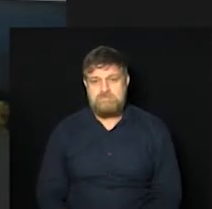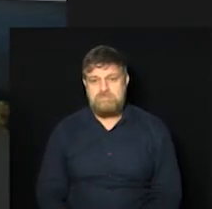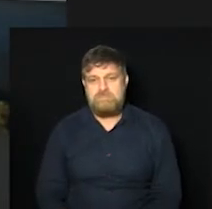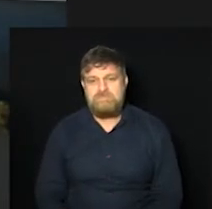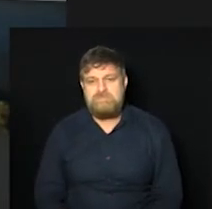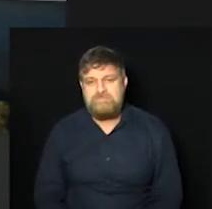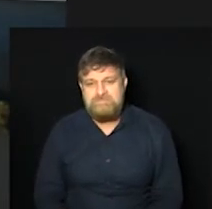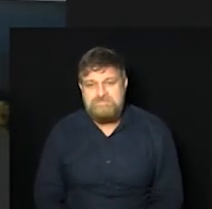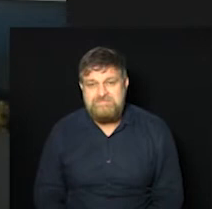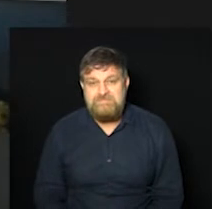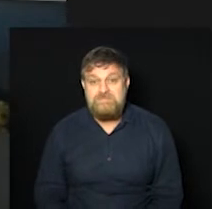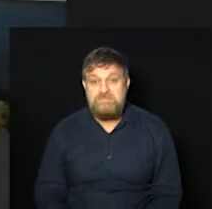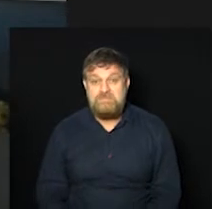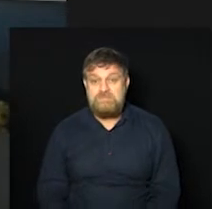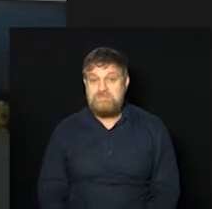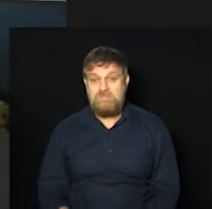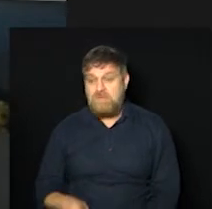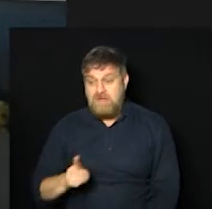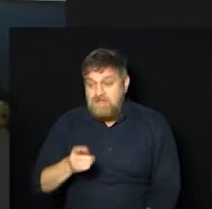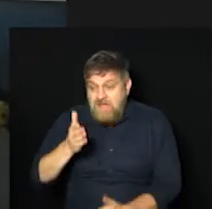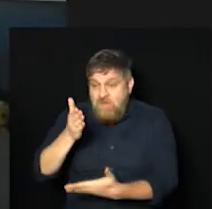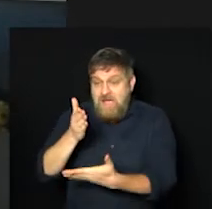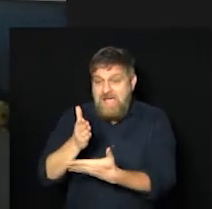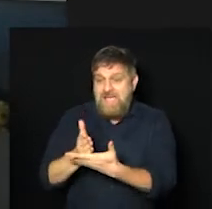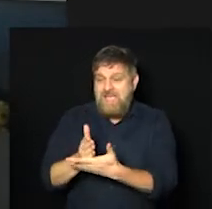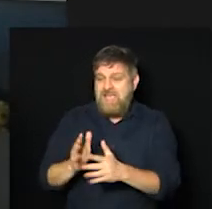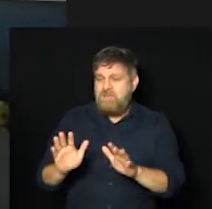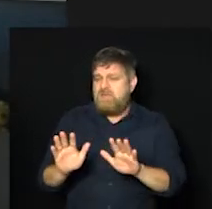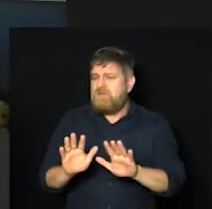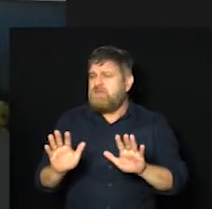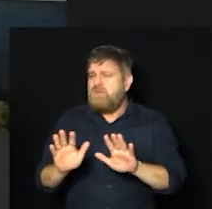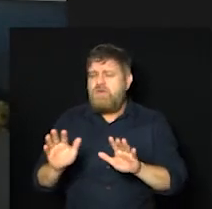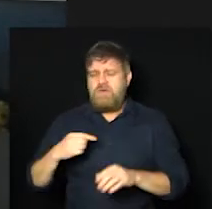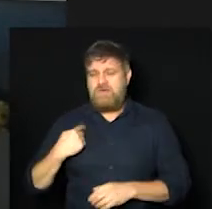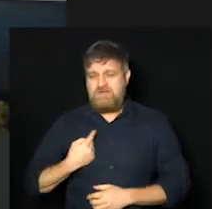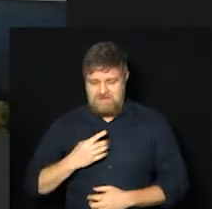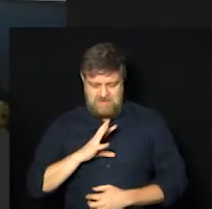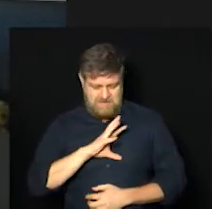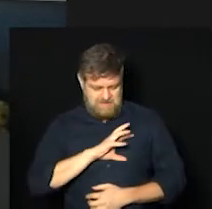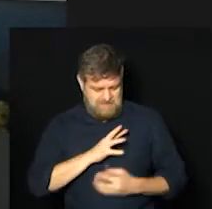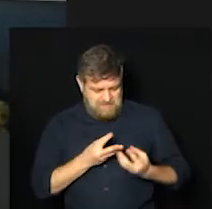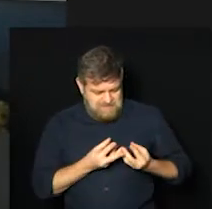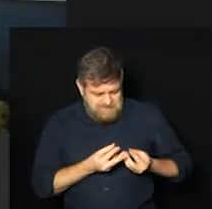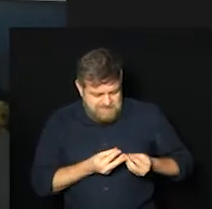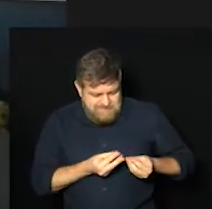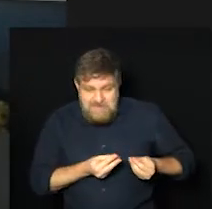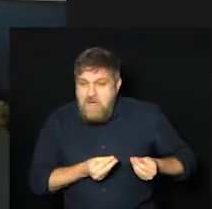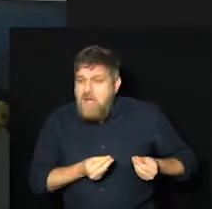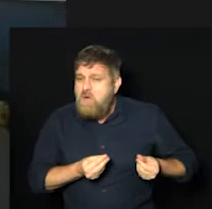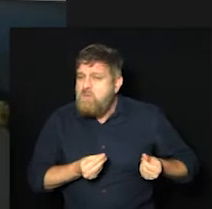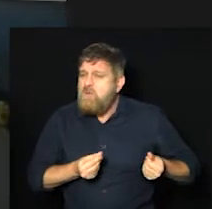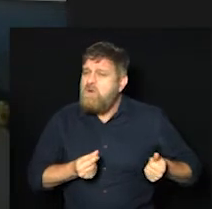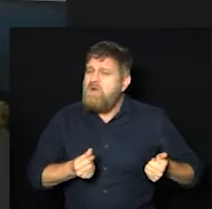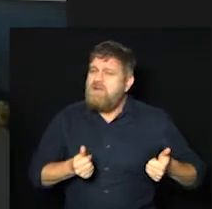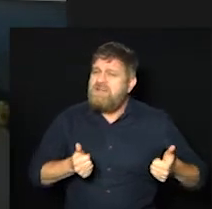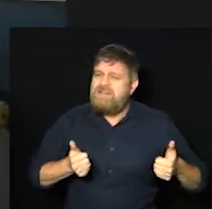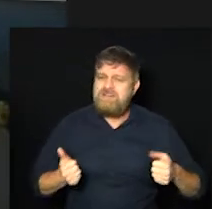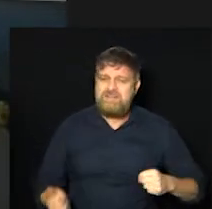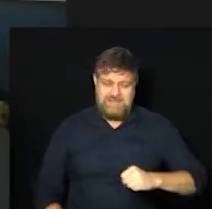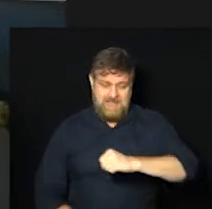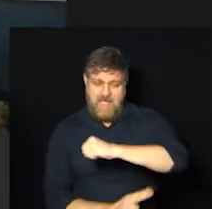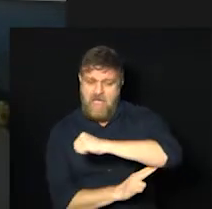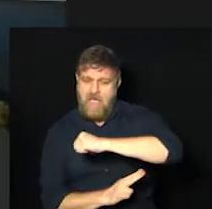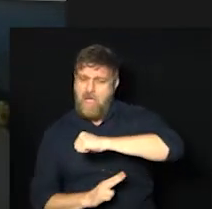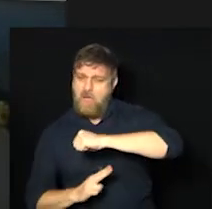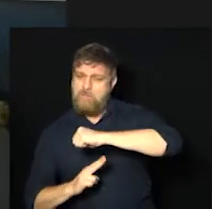Não deixe que isso acabe, que o nosso amor desabe e a ponte que